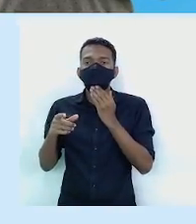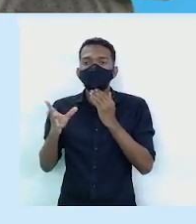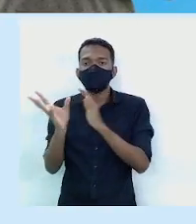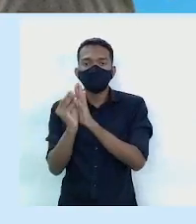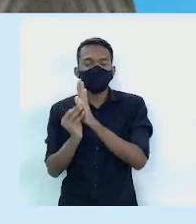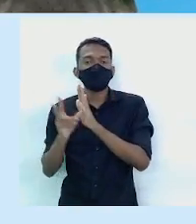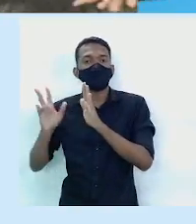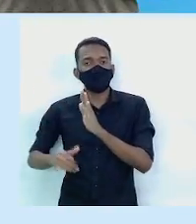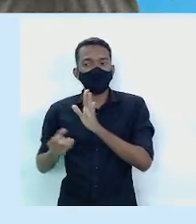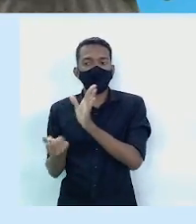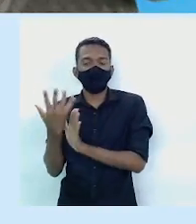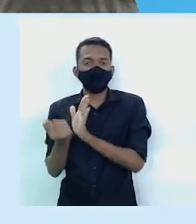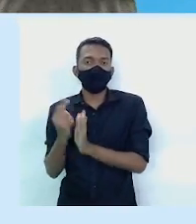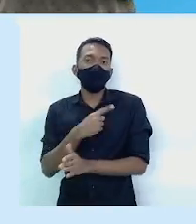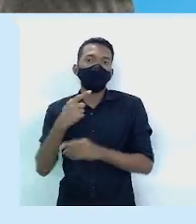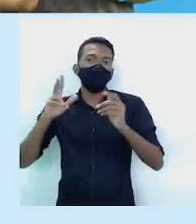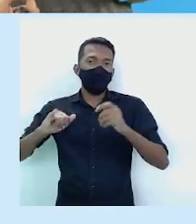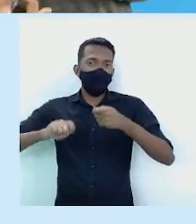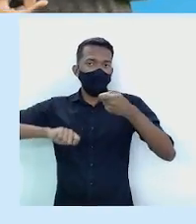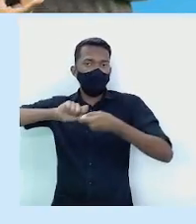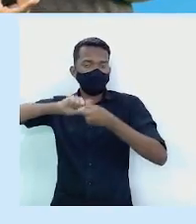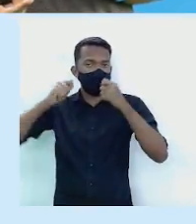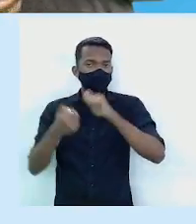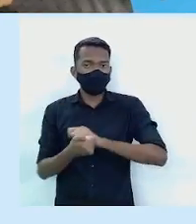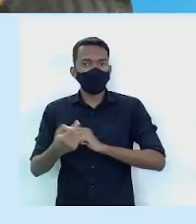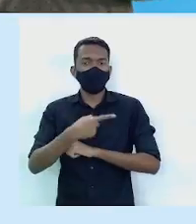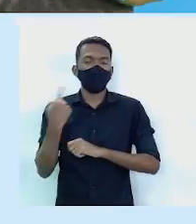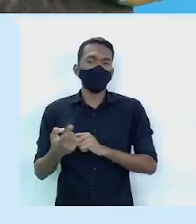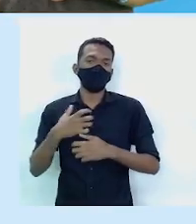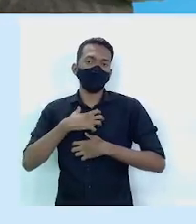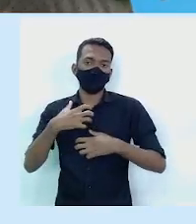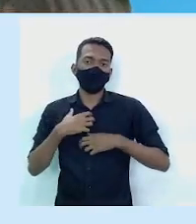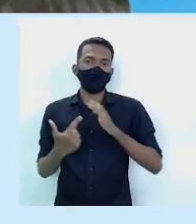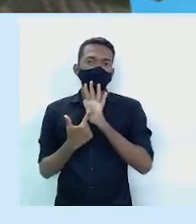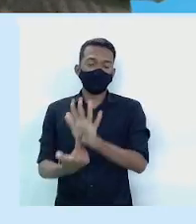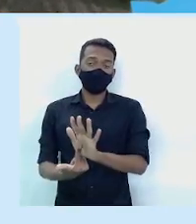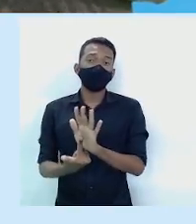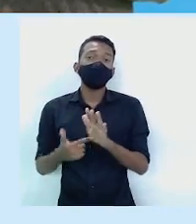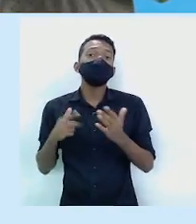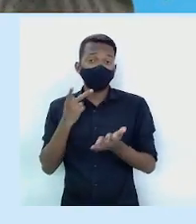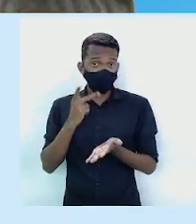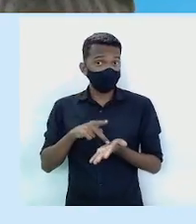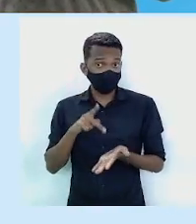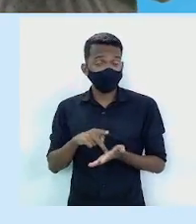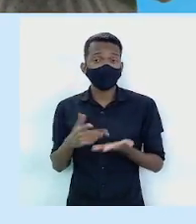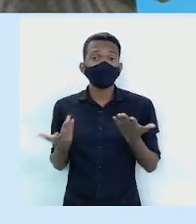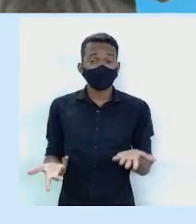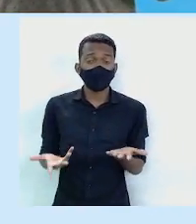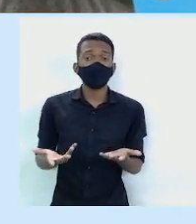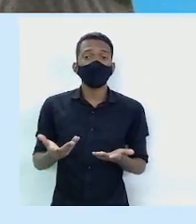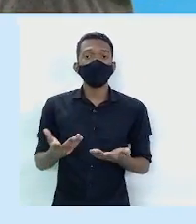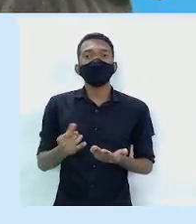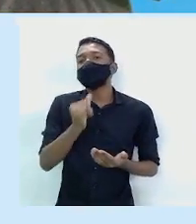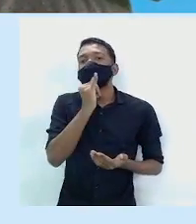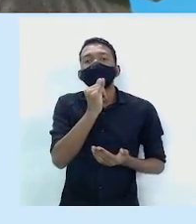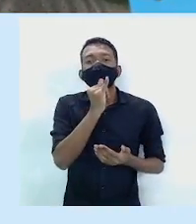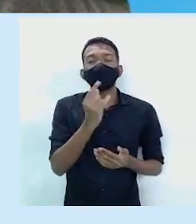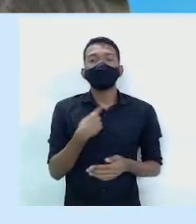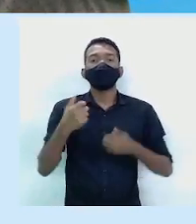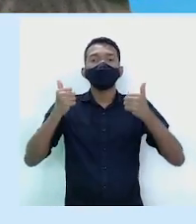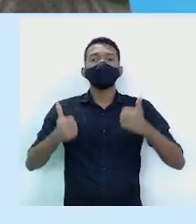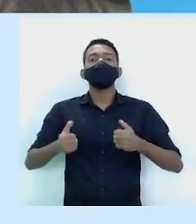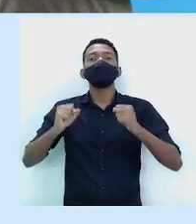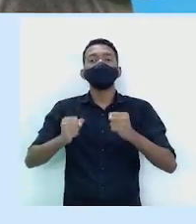gente vai adaptar a forma de se apresentar, não é verdade? Então, por exemplo, a gente pode falar